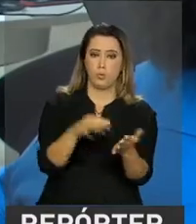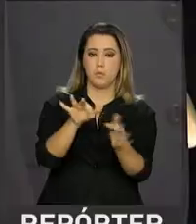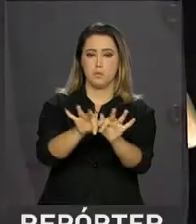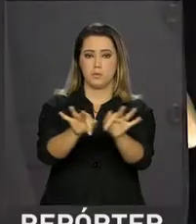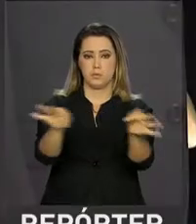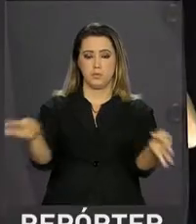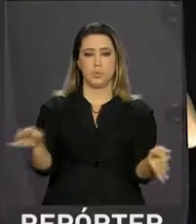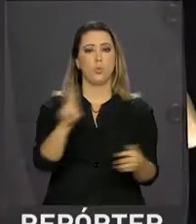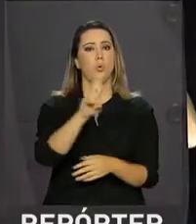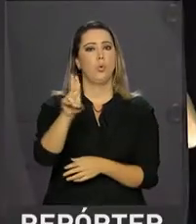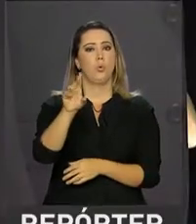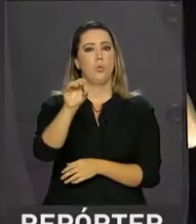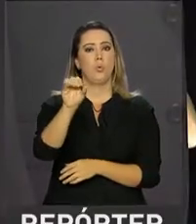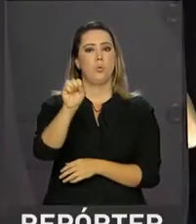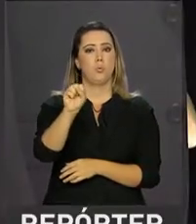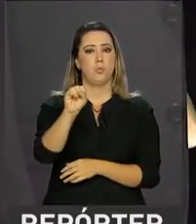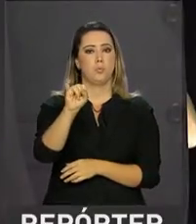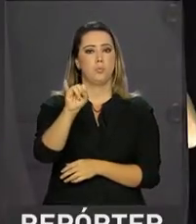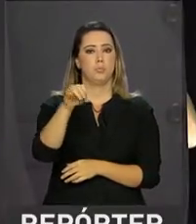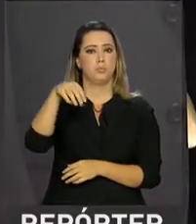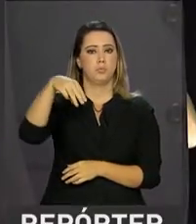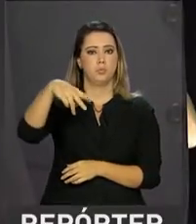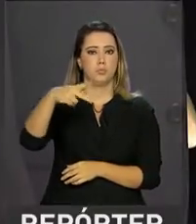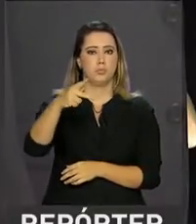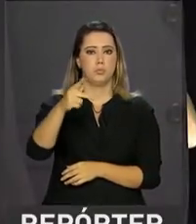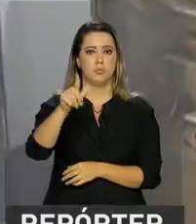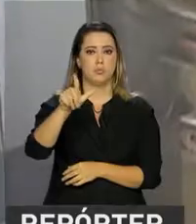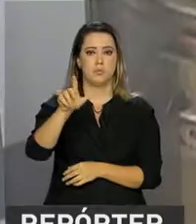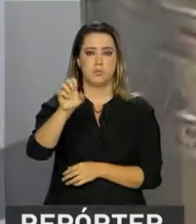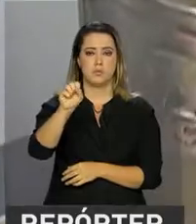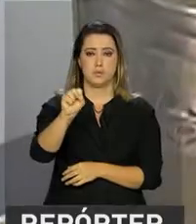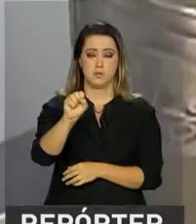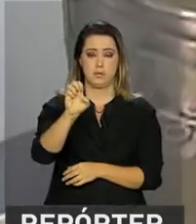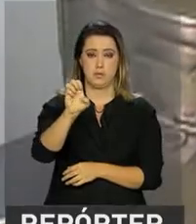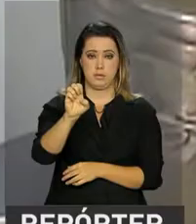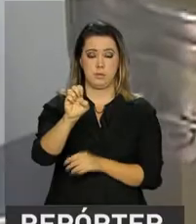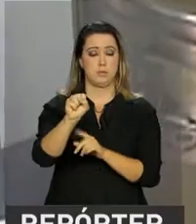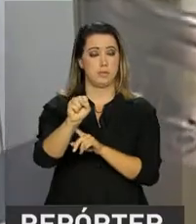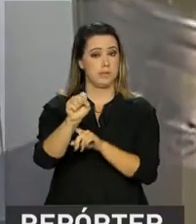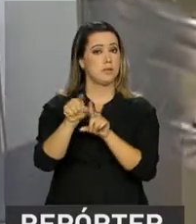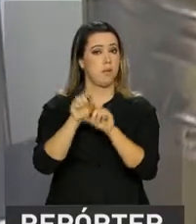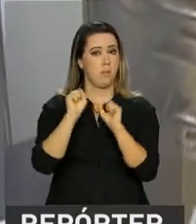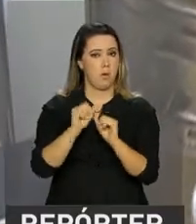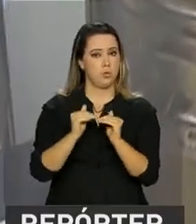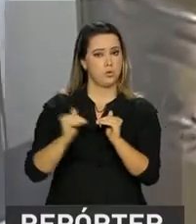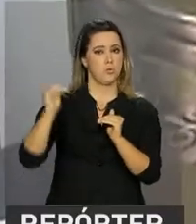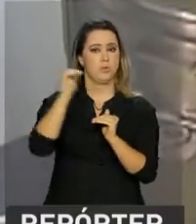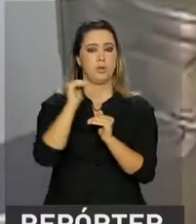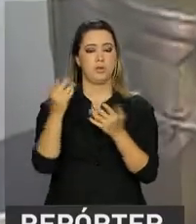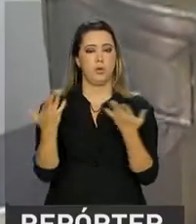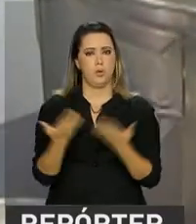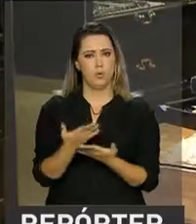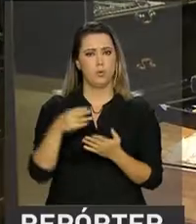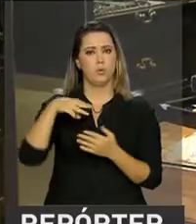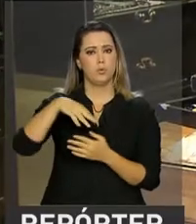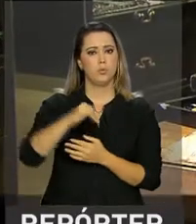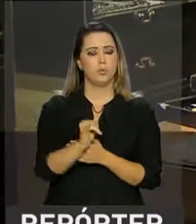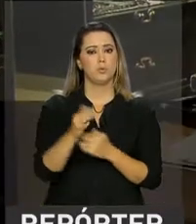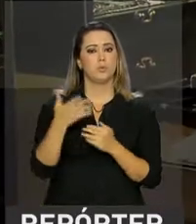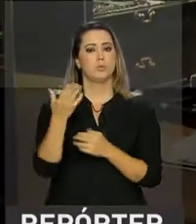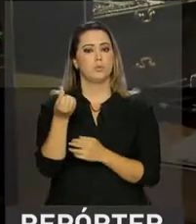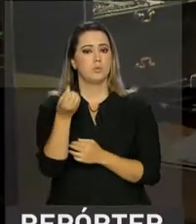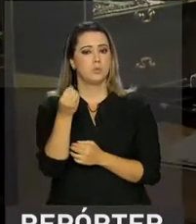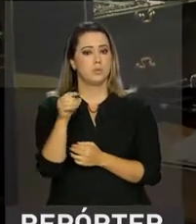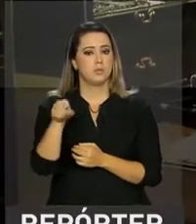poderão apresentar um ganho de faturamento anual maior o teto de faturamento do microempreendedor individual passou de